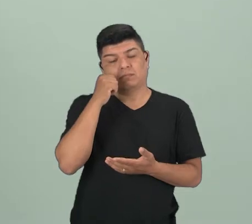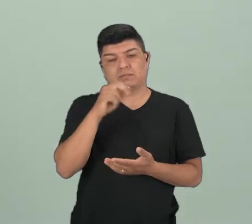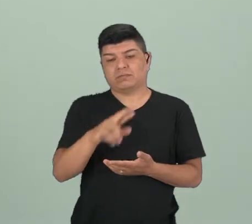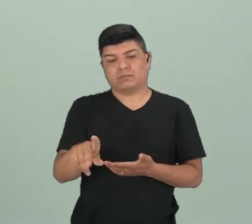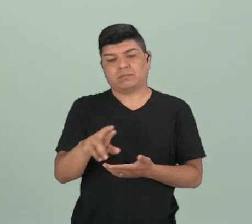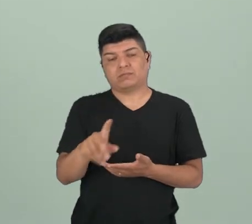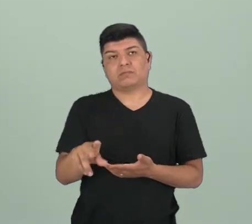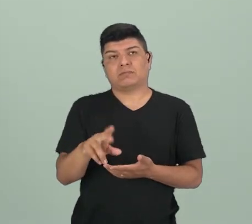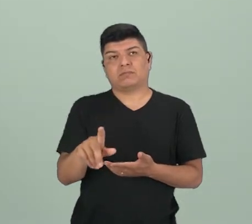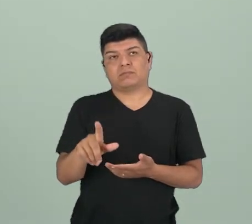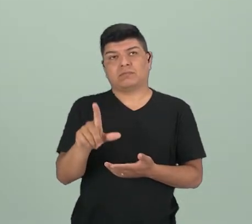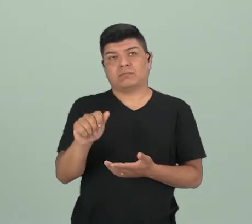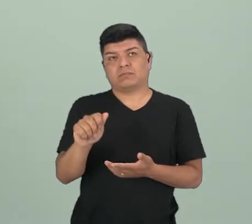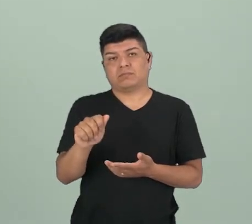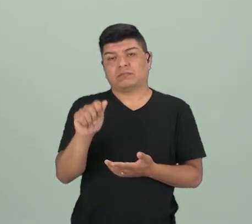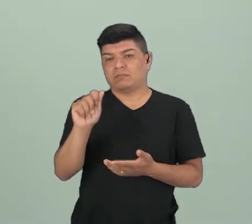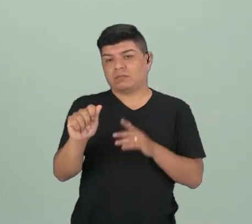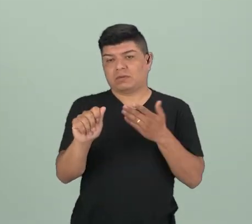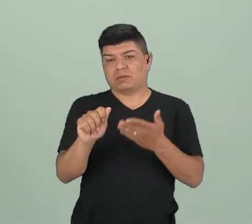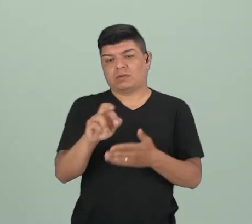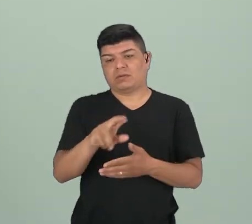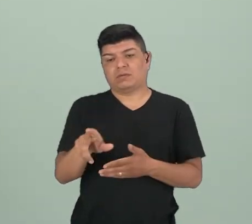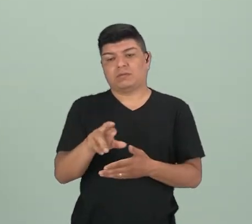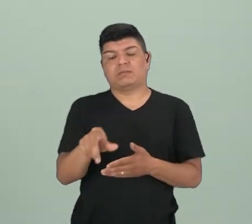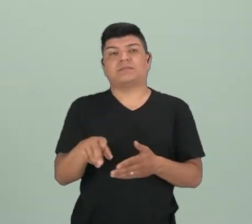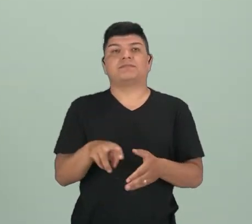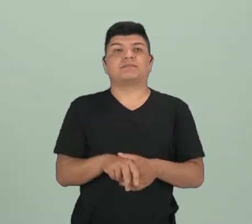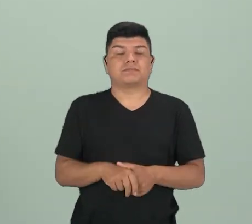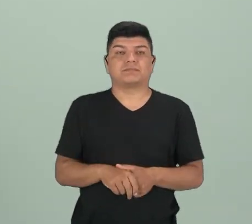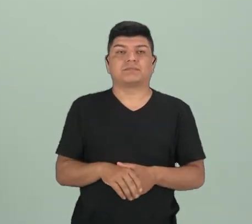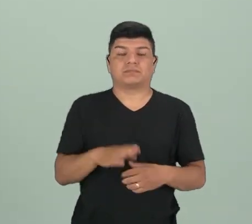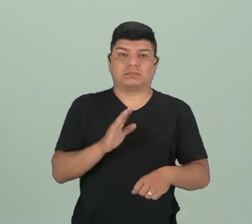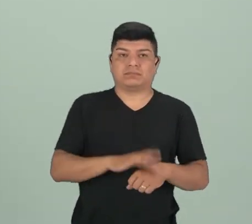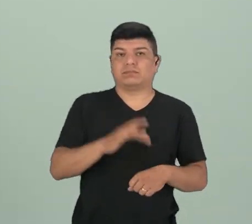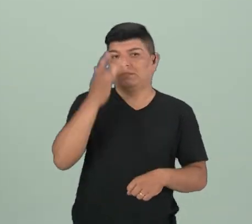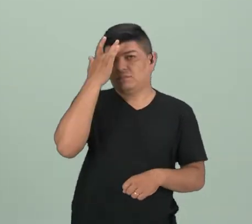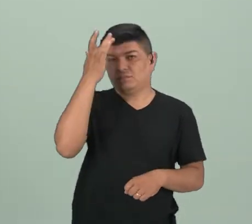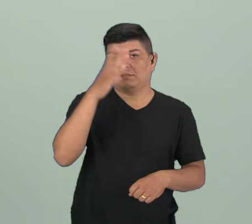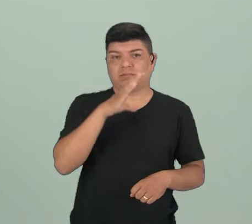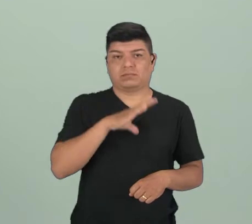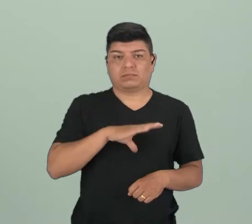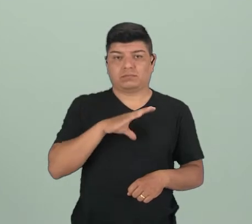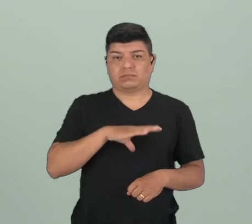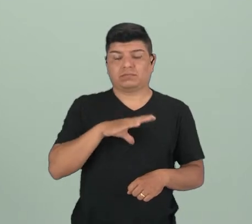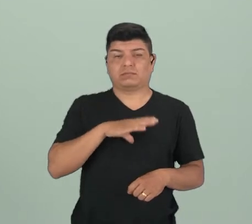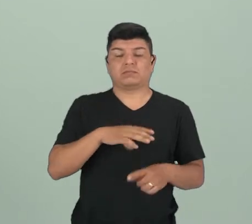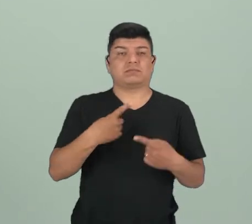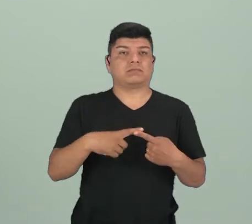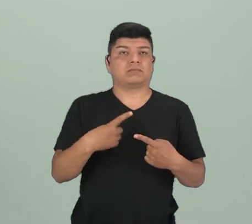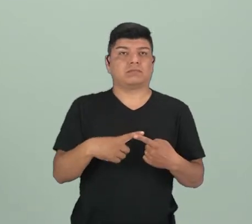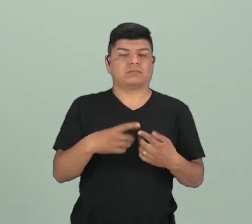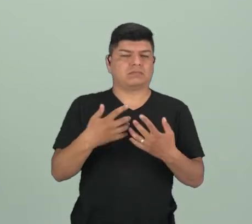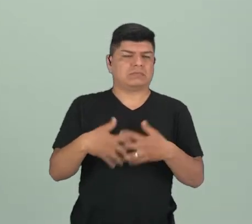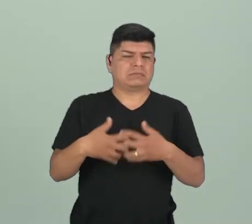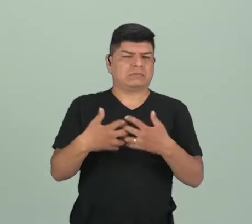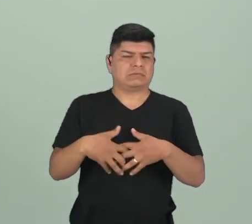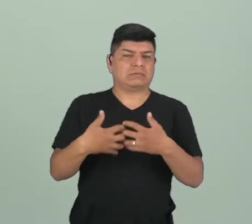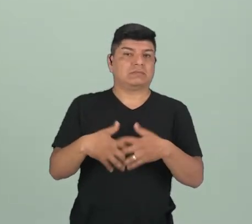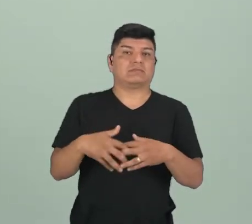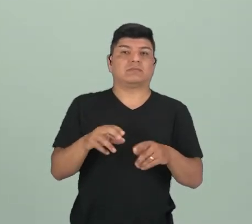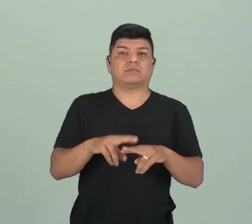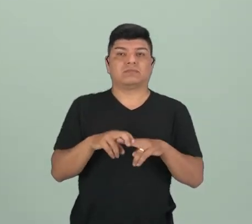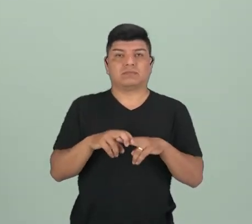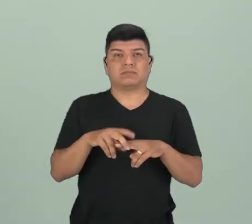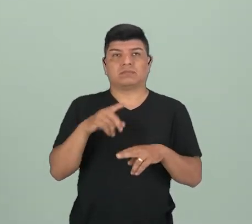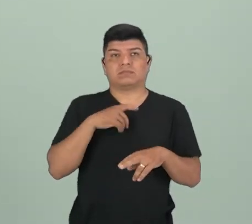na língua espanhola é o lá e não é o a. Né? Até mais fácil que o português, porque no português a gente se confunde, tá, galera?